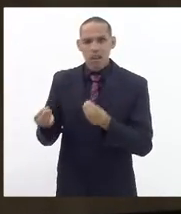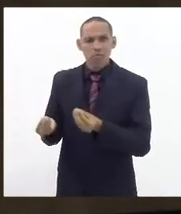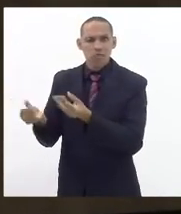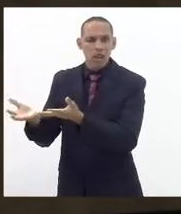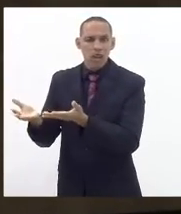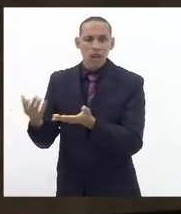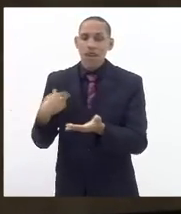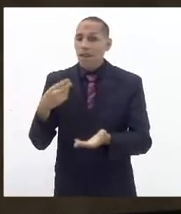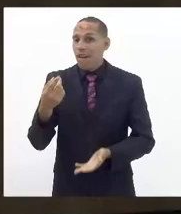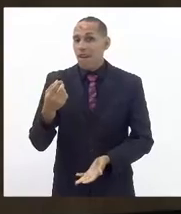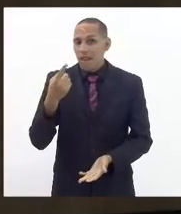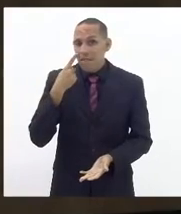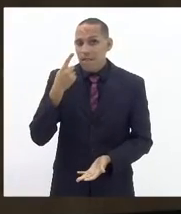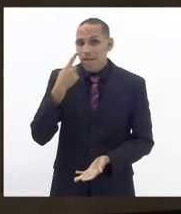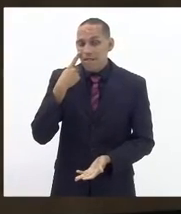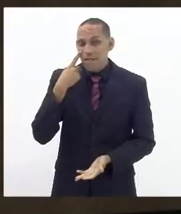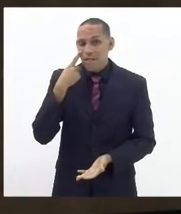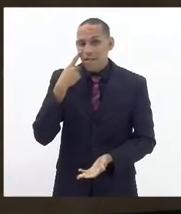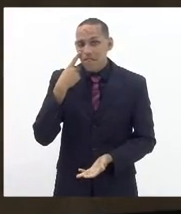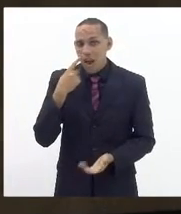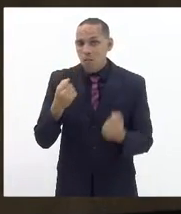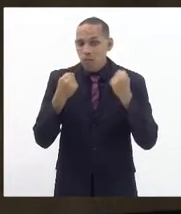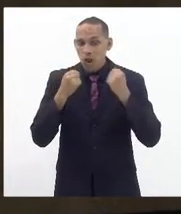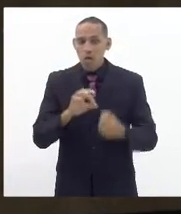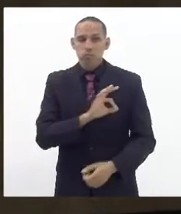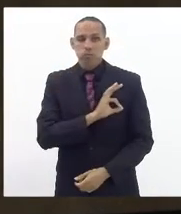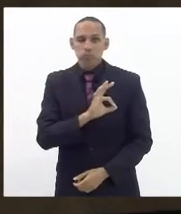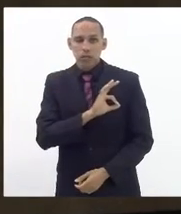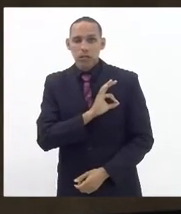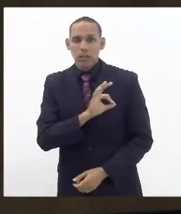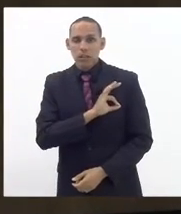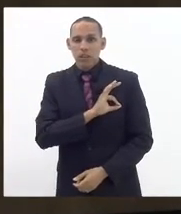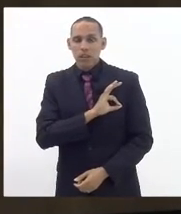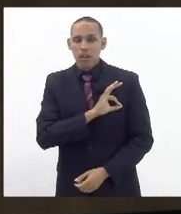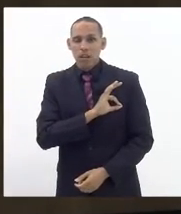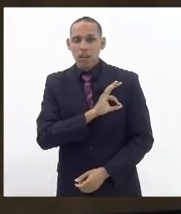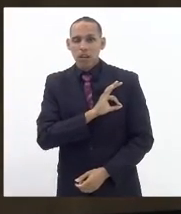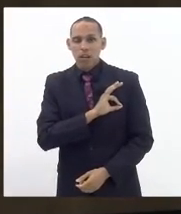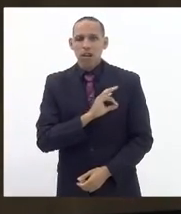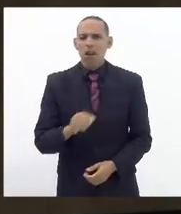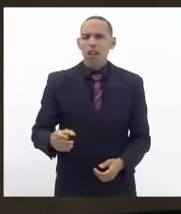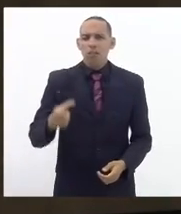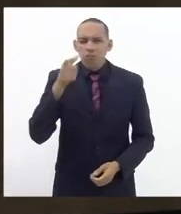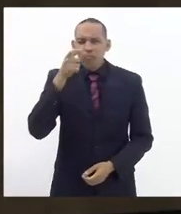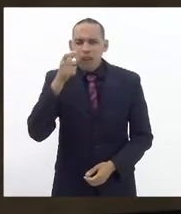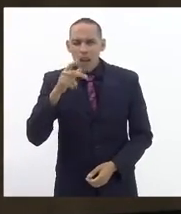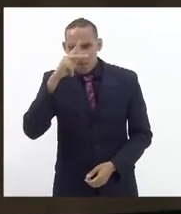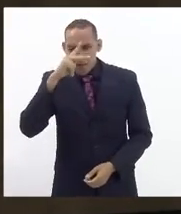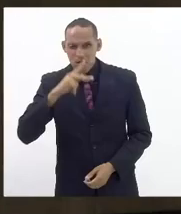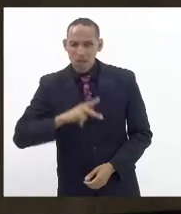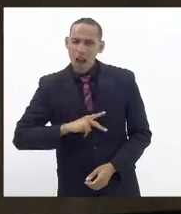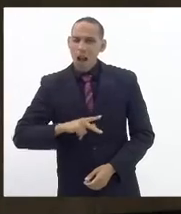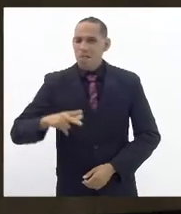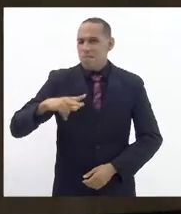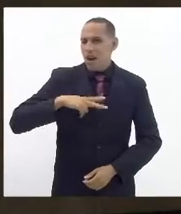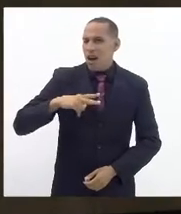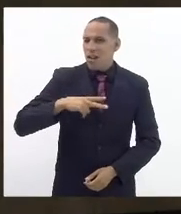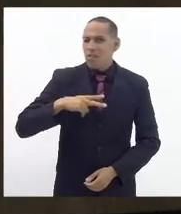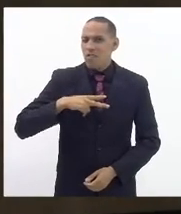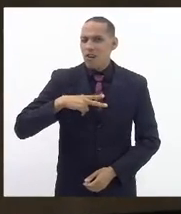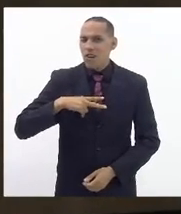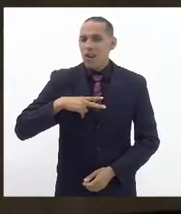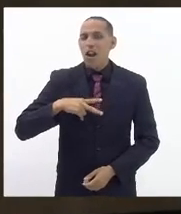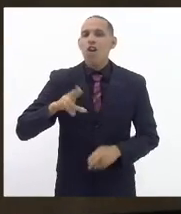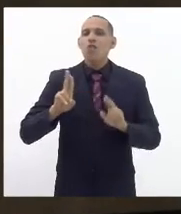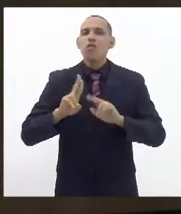utilização de força policial em prol de interesses pessoais e particulares, no meu mundo, se